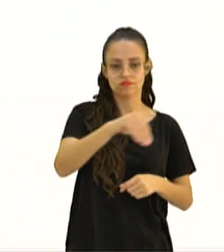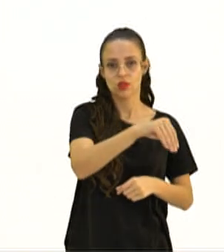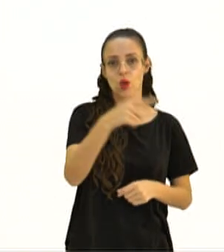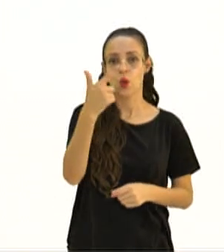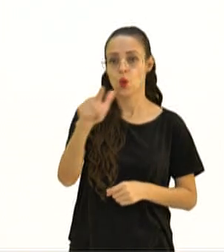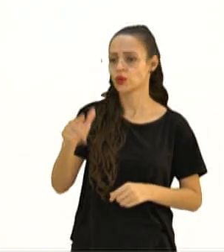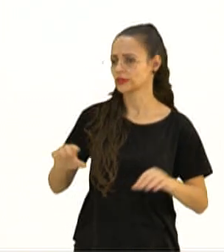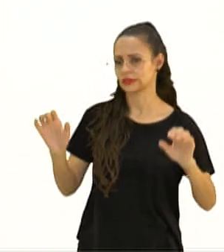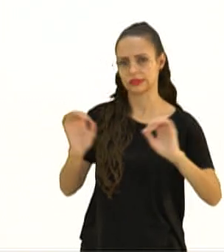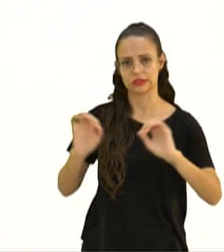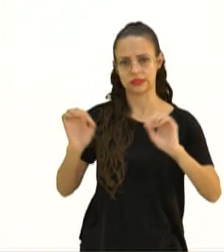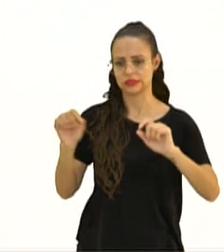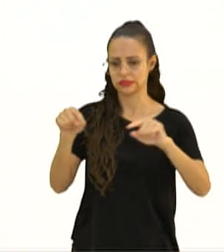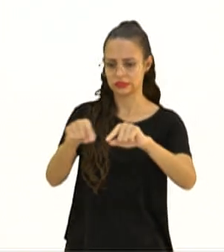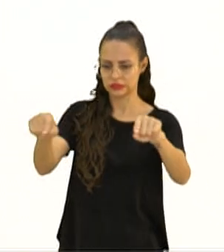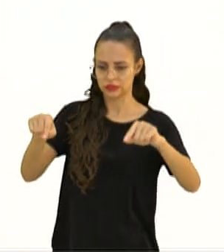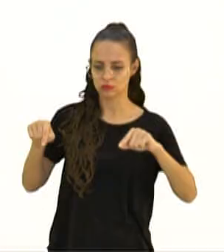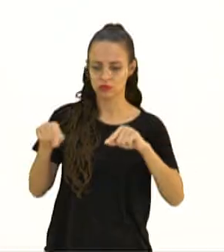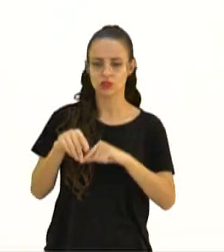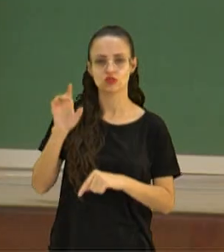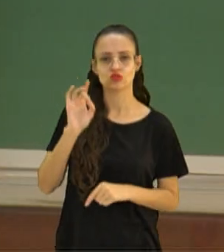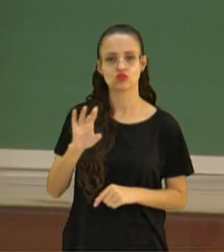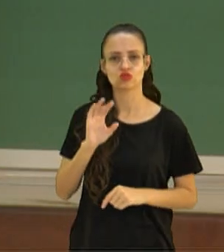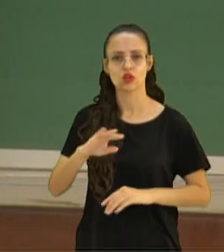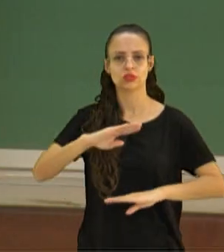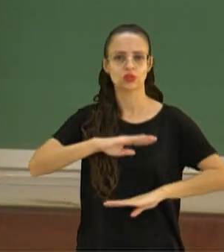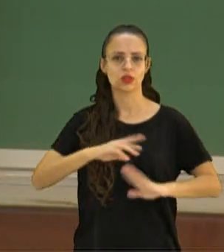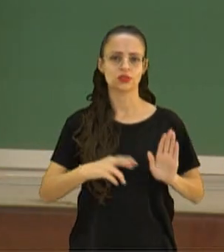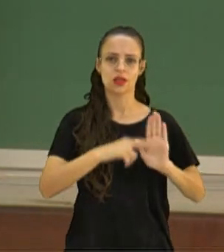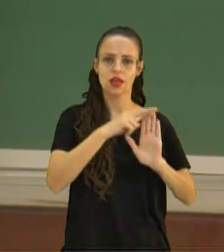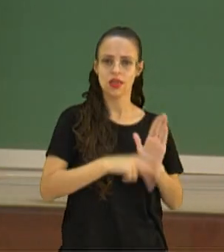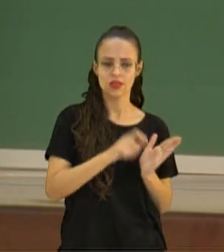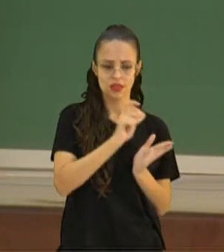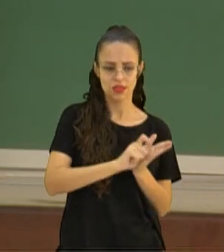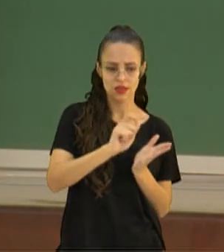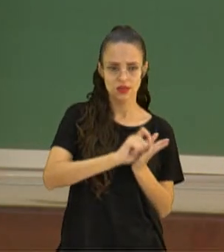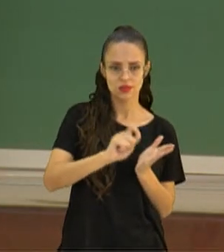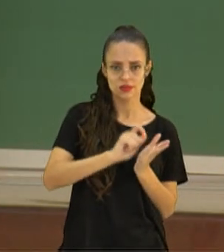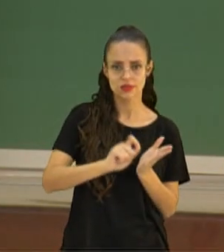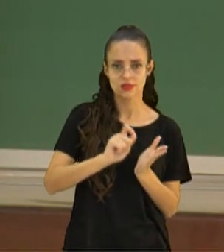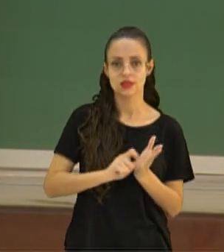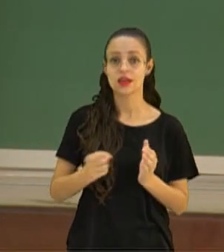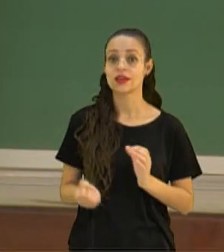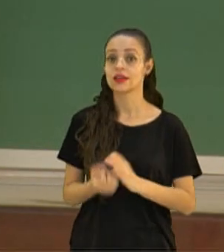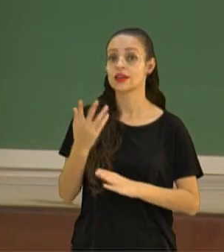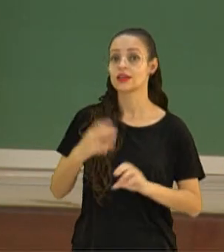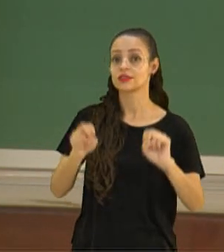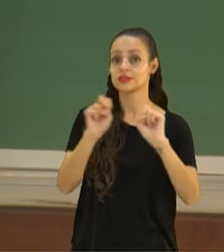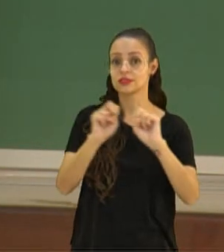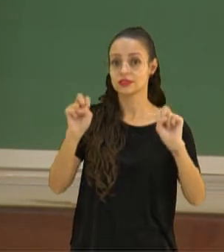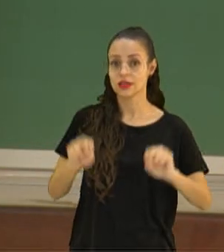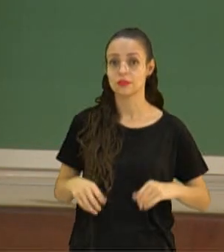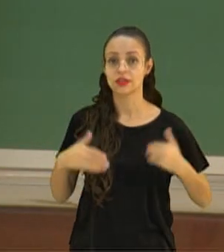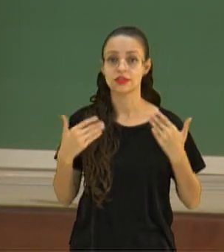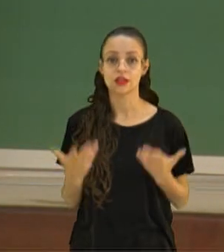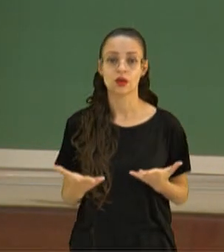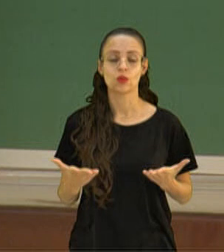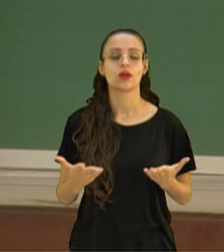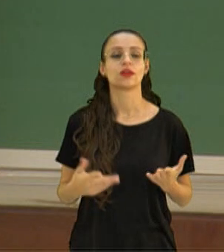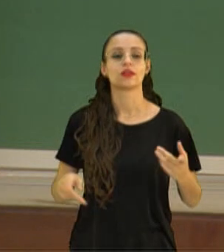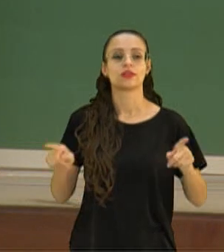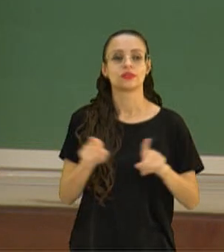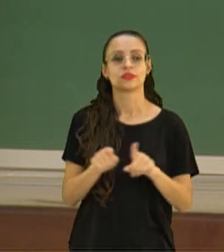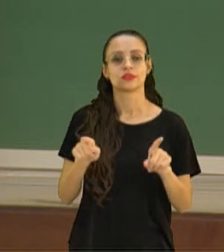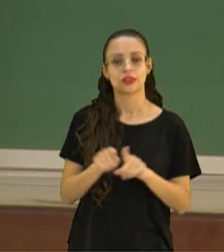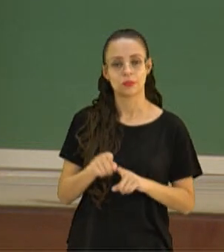se jogando sem tabuleiro, né? Apenas com algumas situações de regras escritas, né? Então, você tem que criar o sistema, criar todas as regras. Então, também